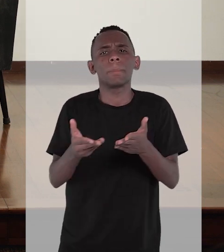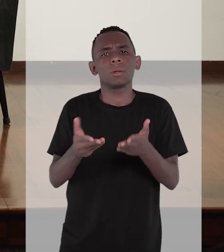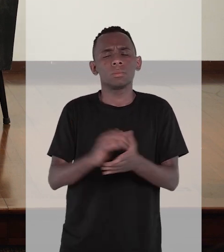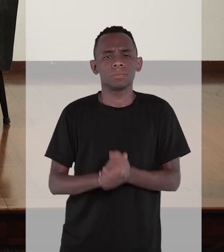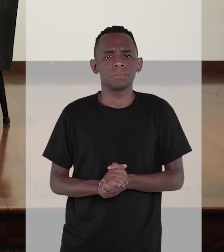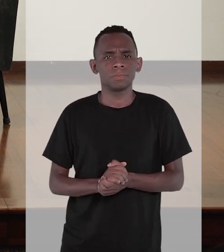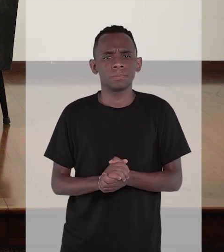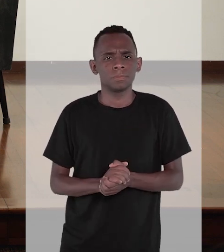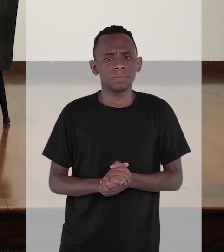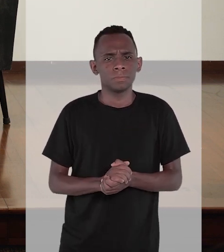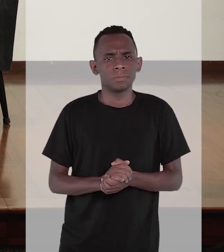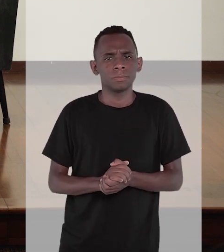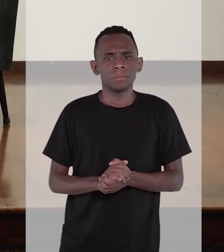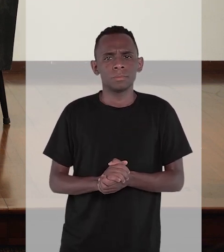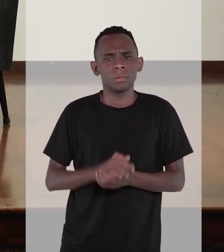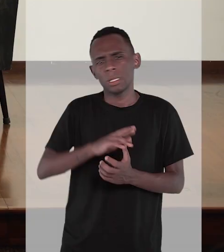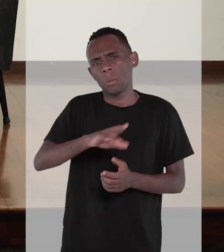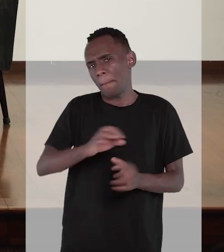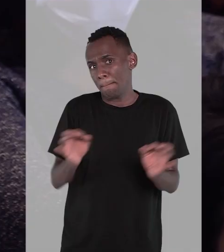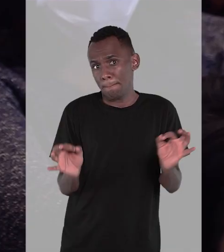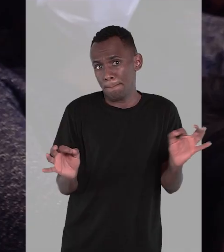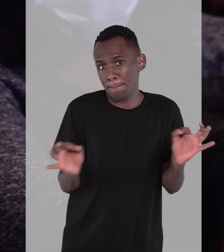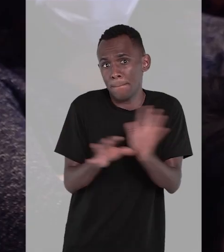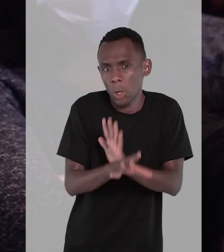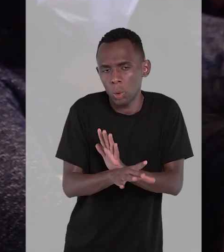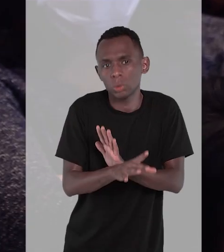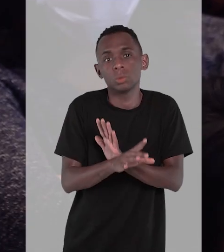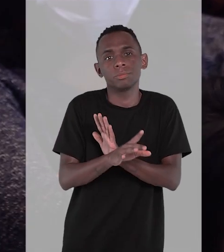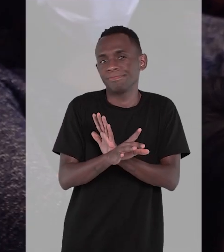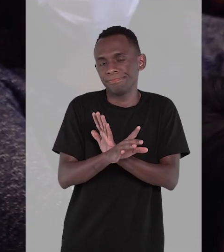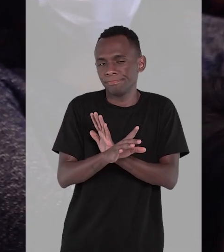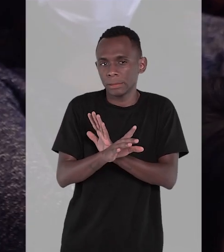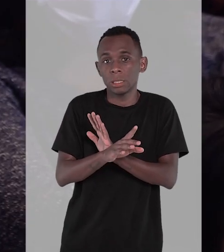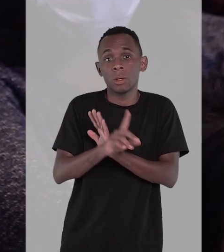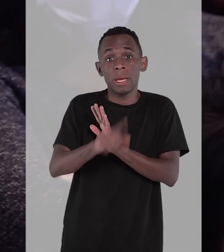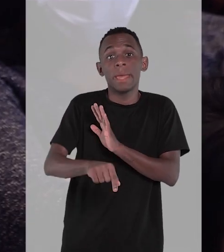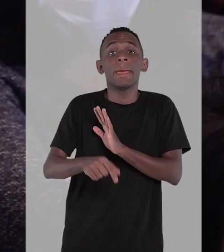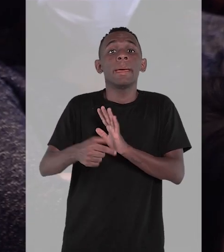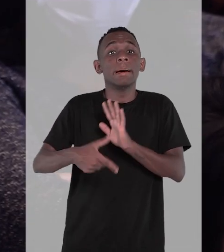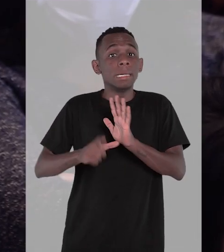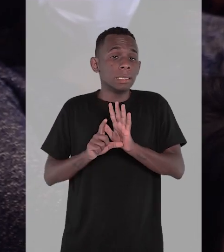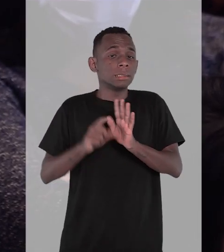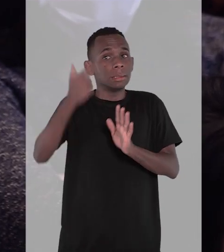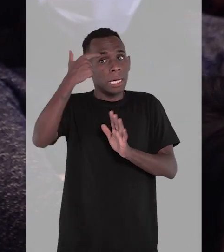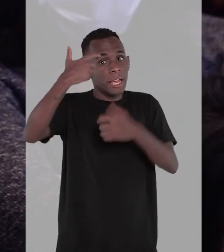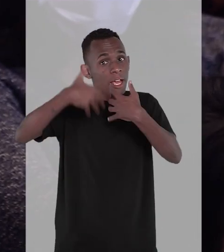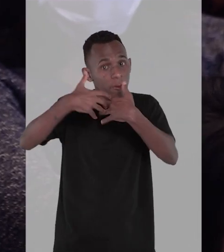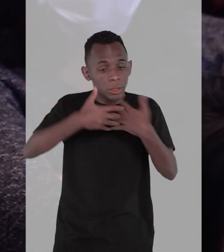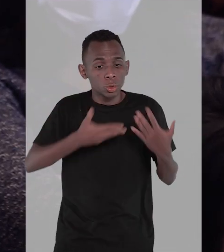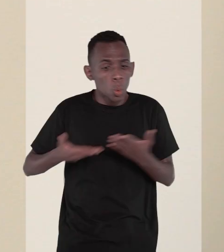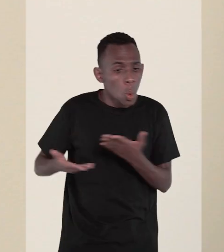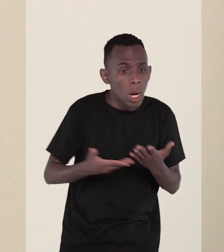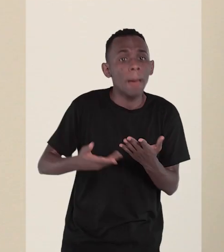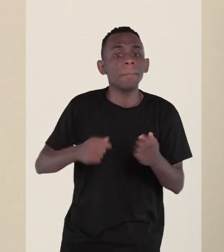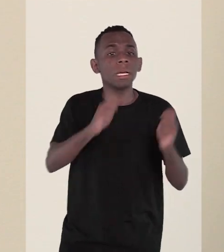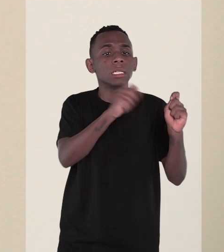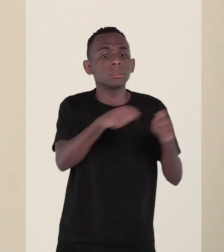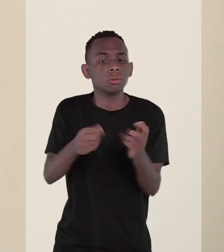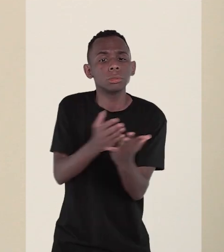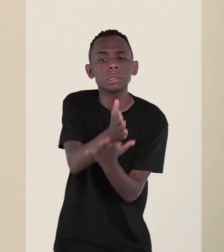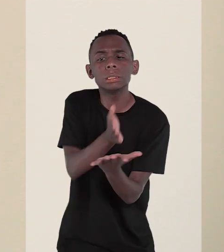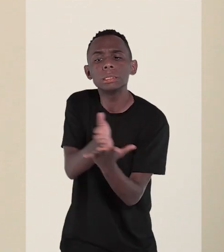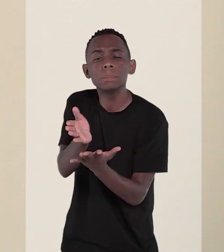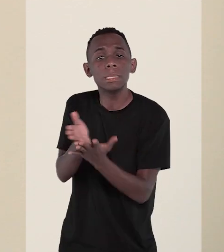caminho, jamais a chegada, aquela história, né? De pensar nas coisas como um caminho para chegar a outras que vão te levar a